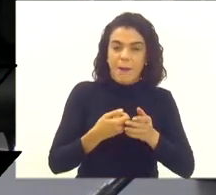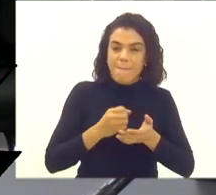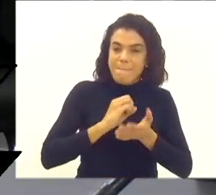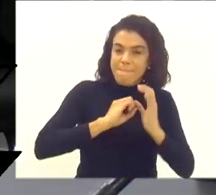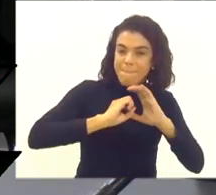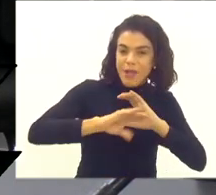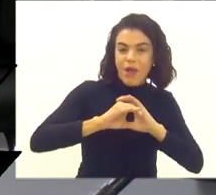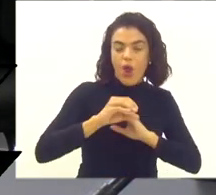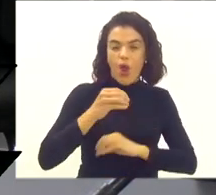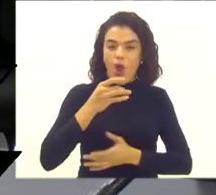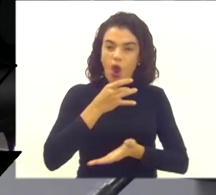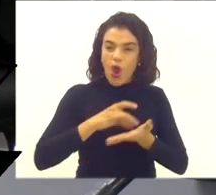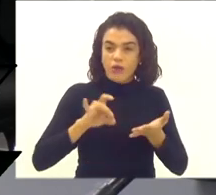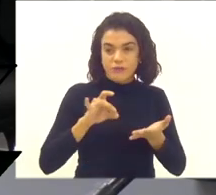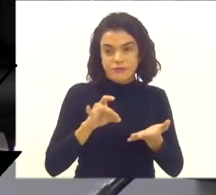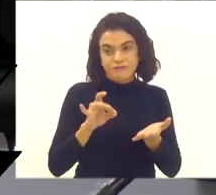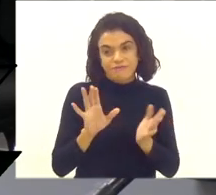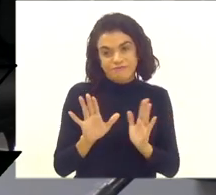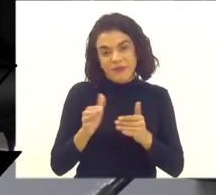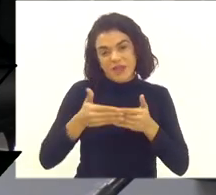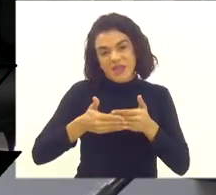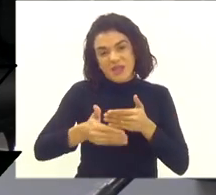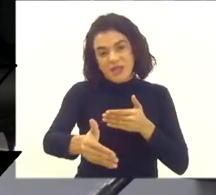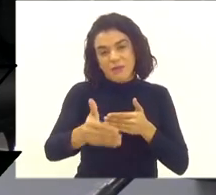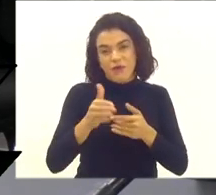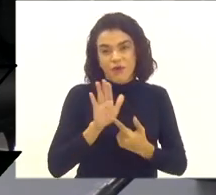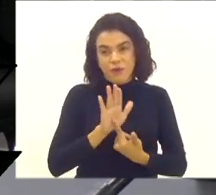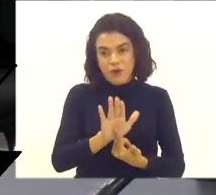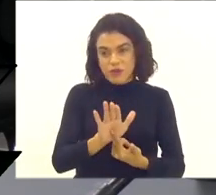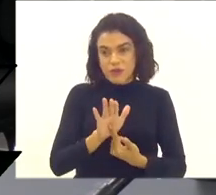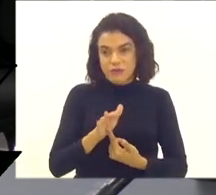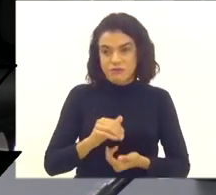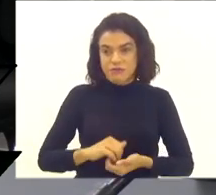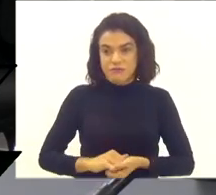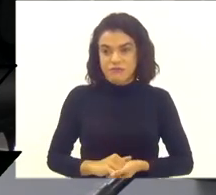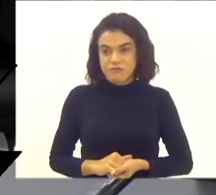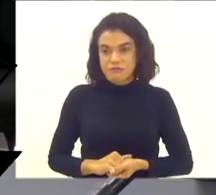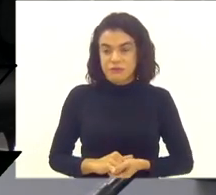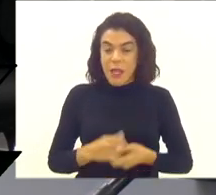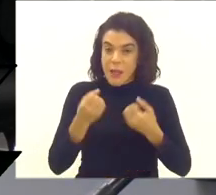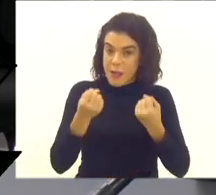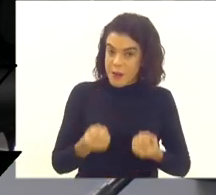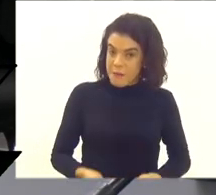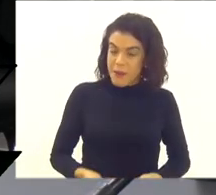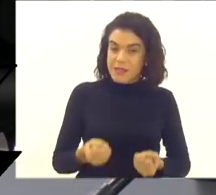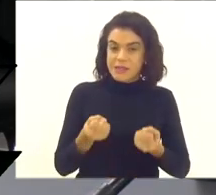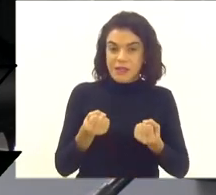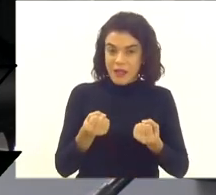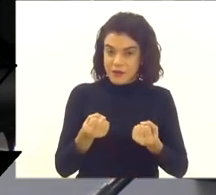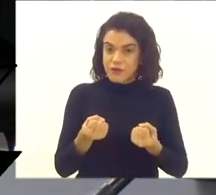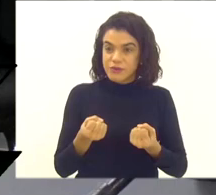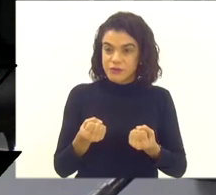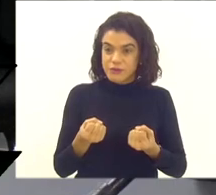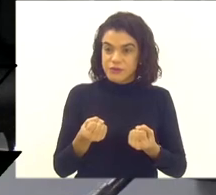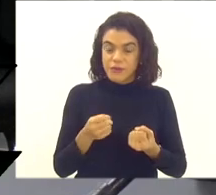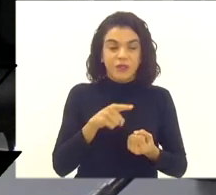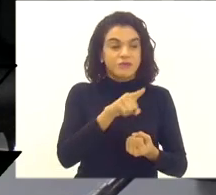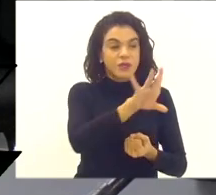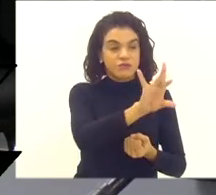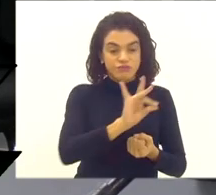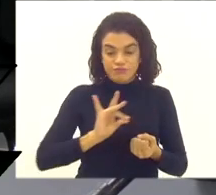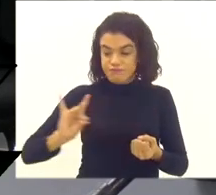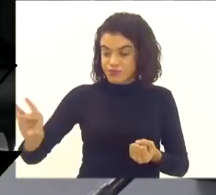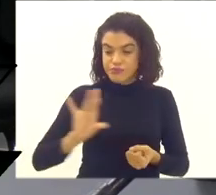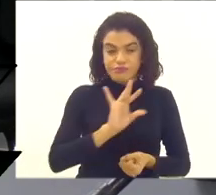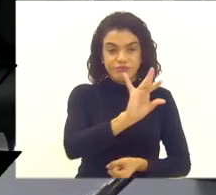enfim é até mais para frente eu vou mostrar alguns casos mas é sempre muito pesado você repetir o que são esses